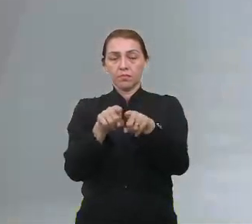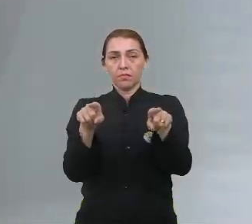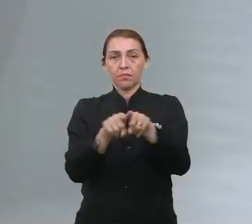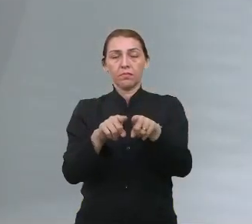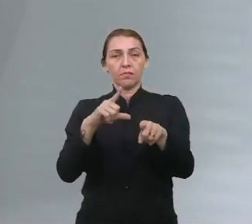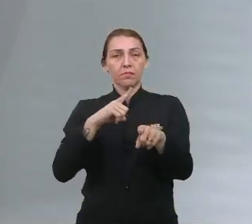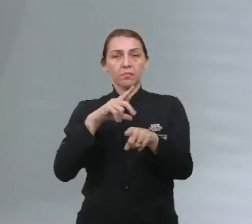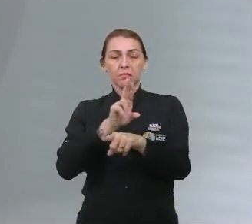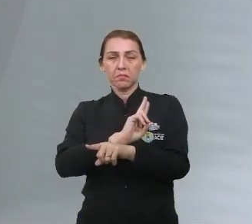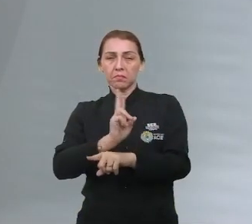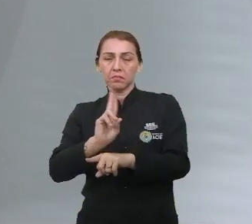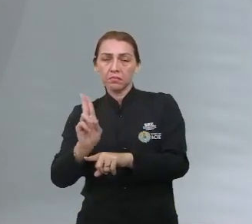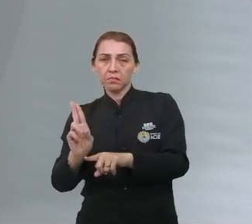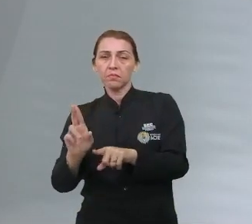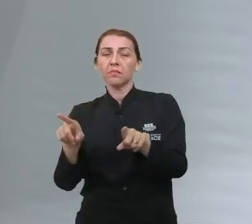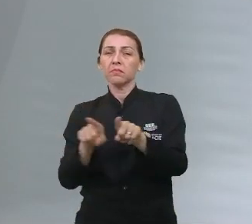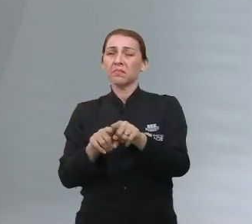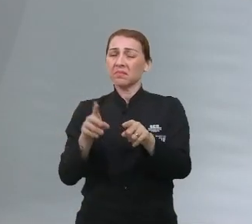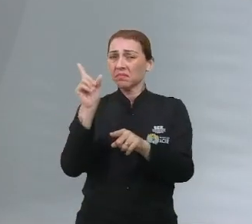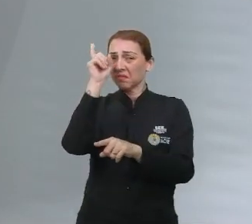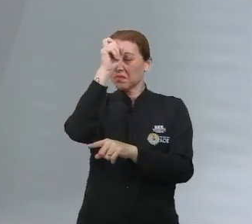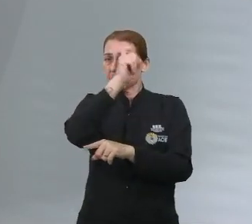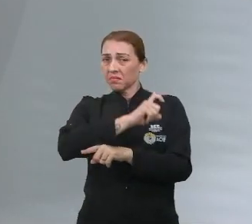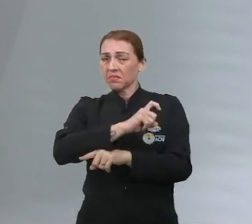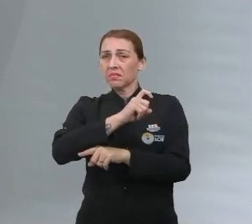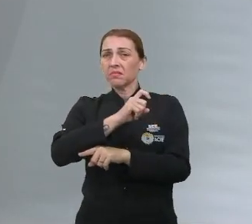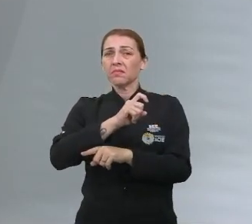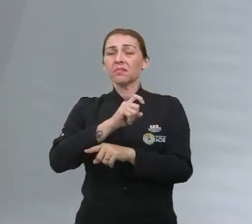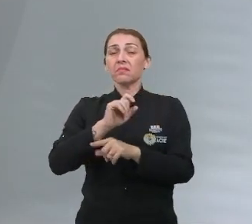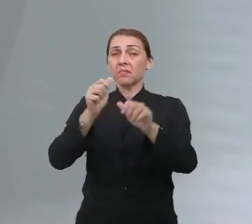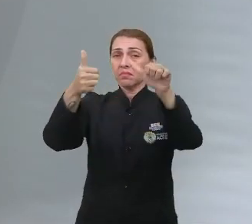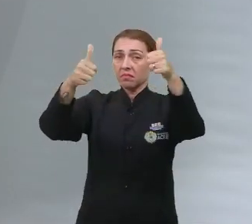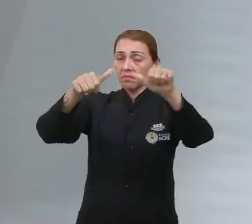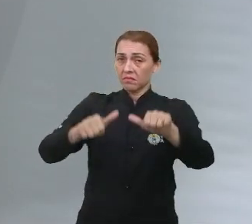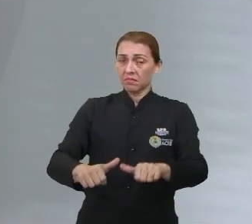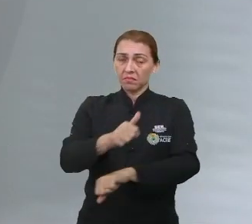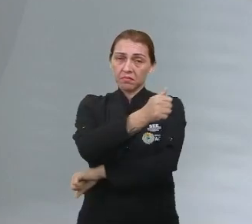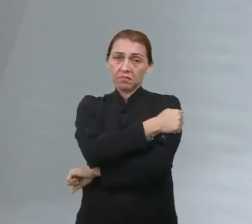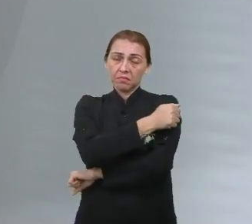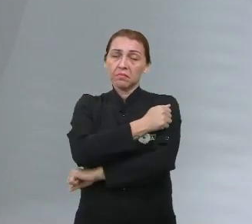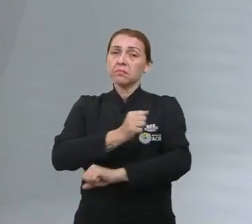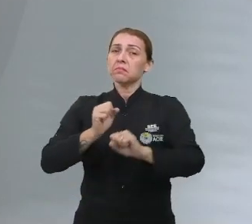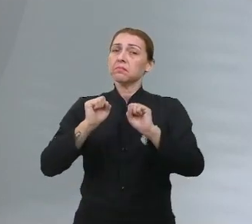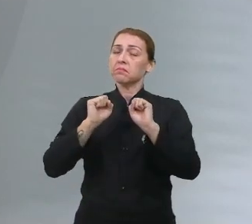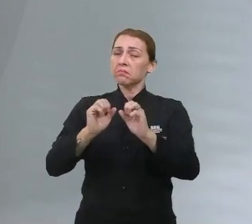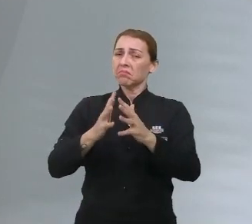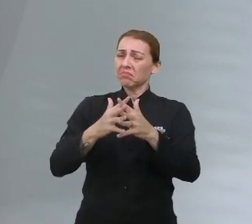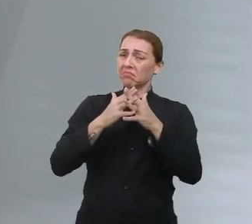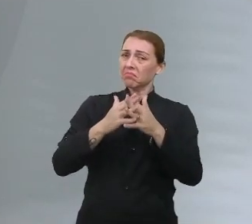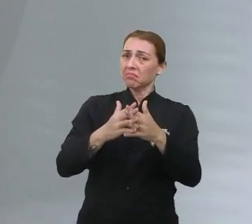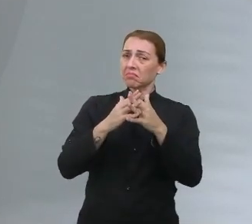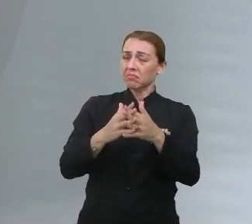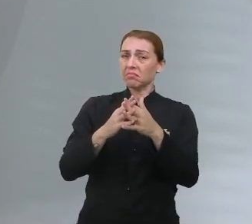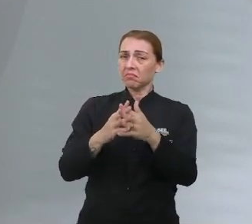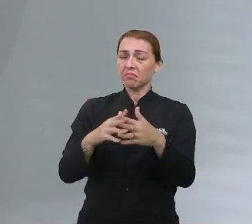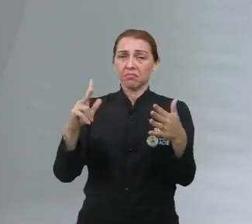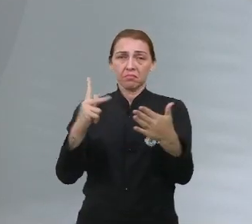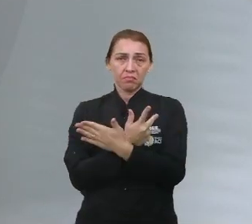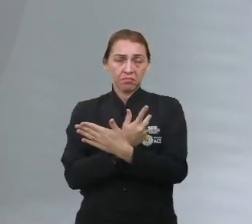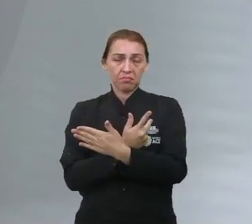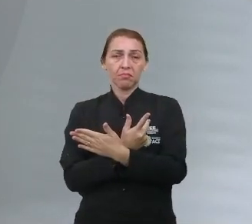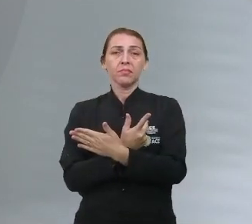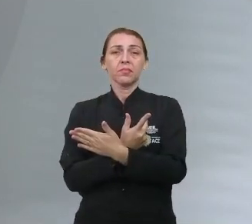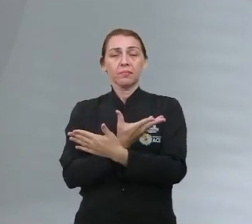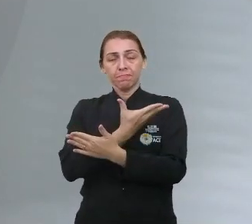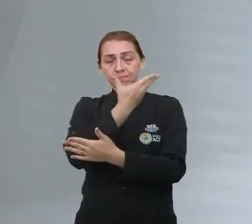tem um nome aí um pouco complicado, que muitas vezes nas avaliações o aluno pode acontecer aí do